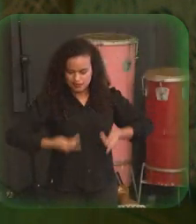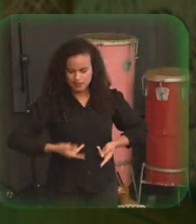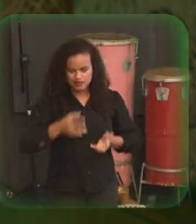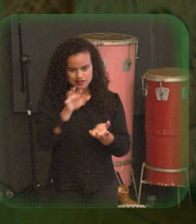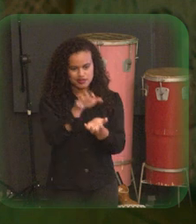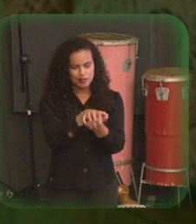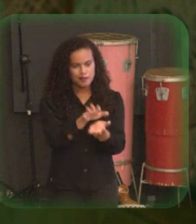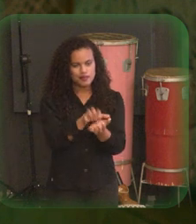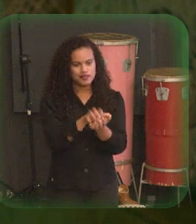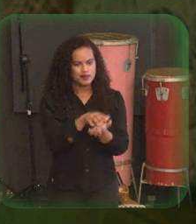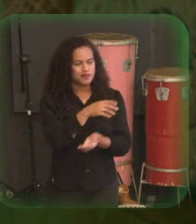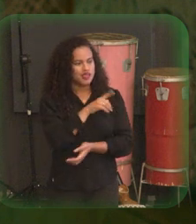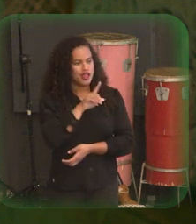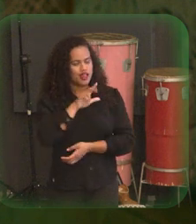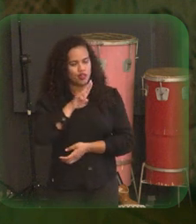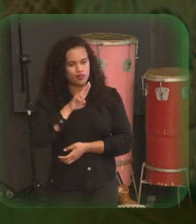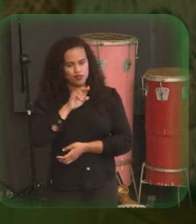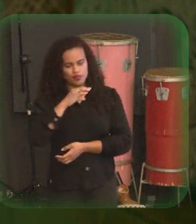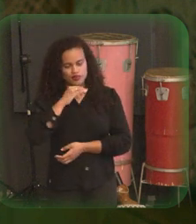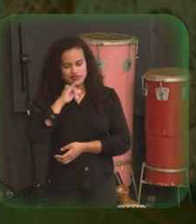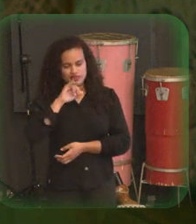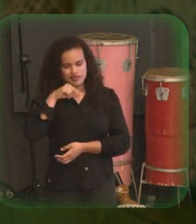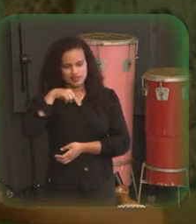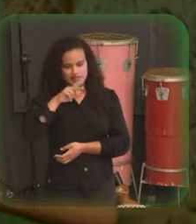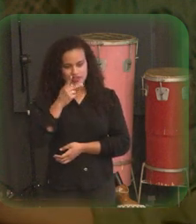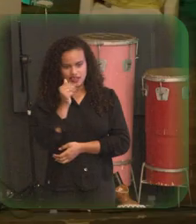Pernambuco, Lucinha Mota.